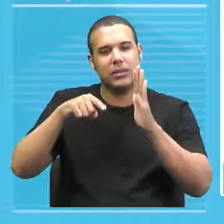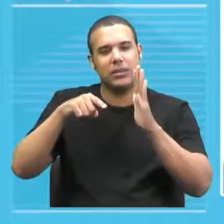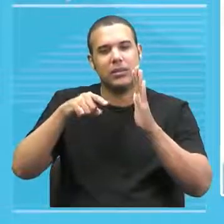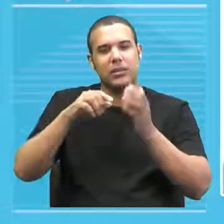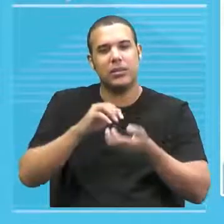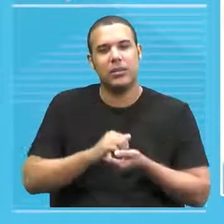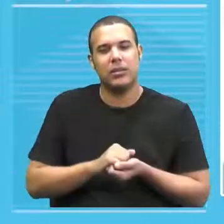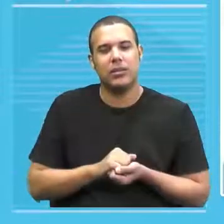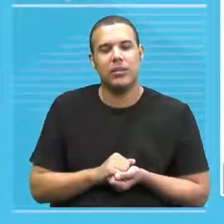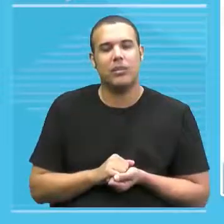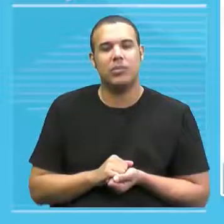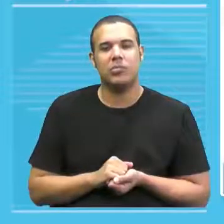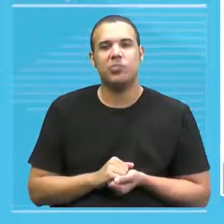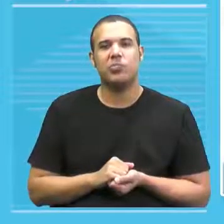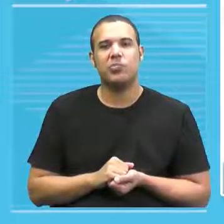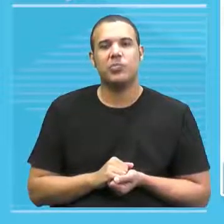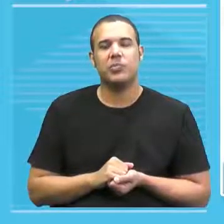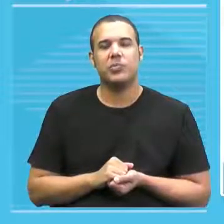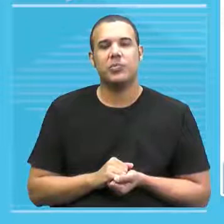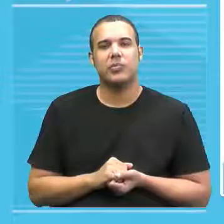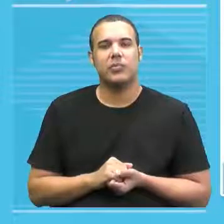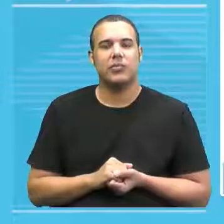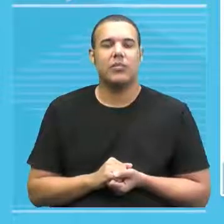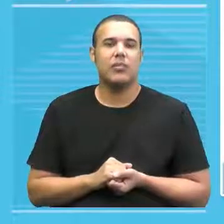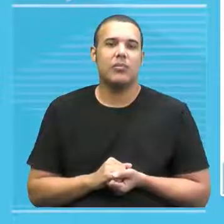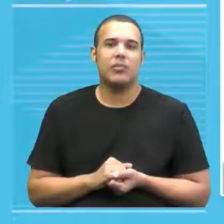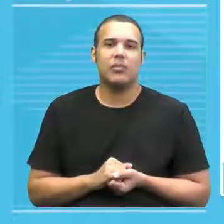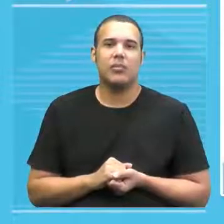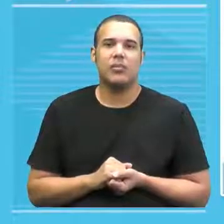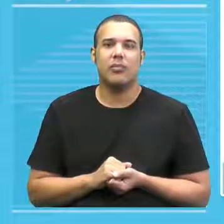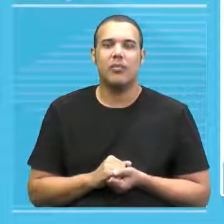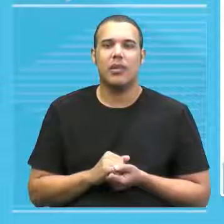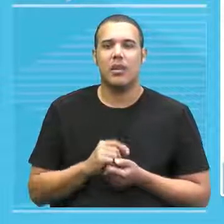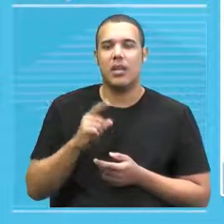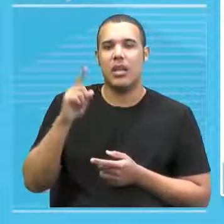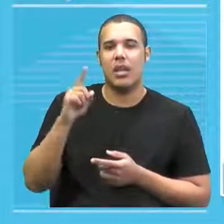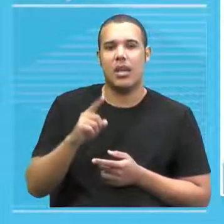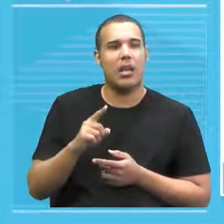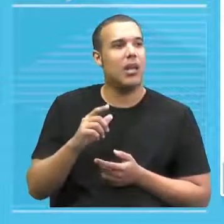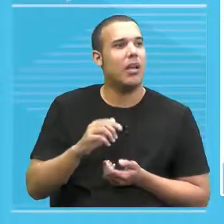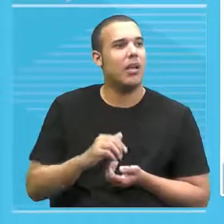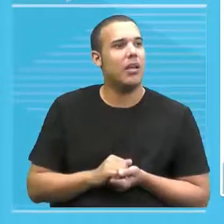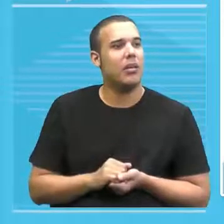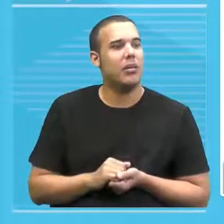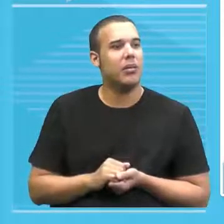corresponde a é perfeita